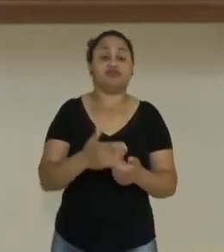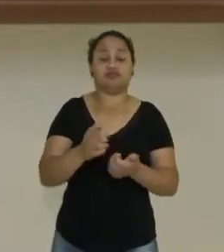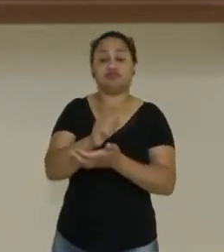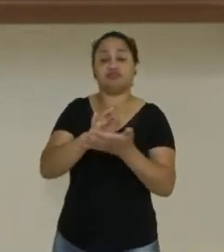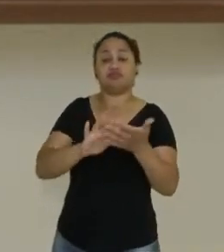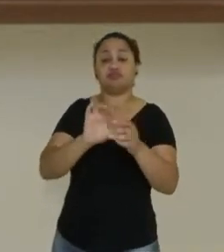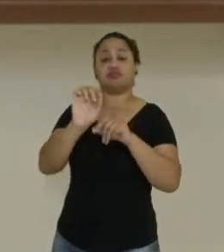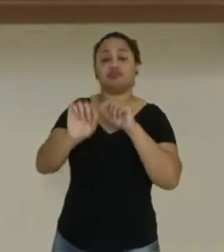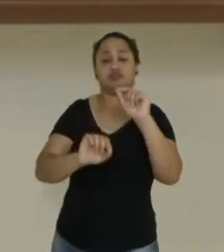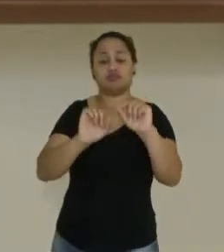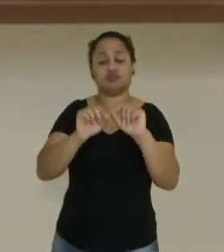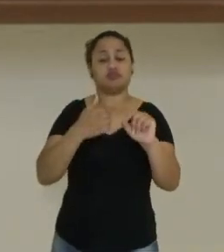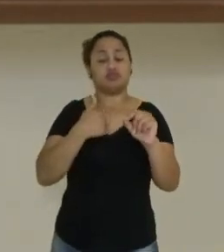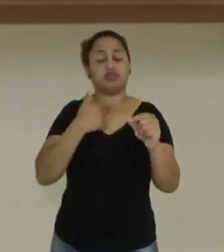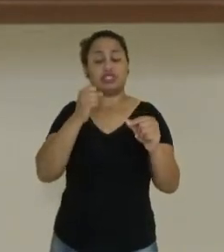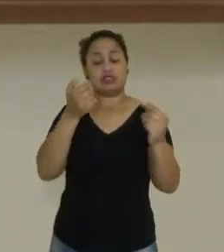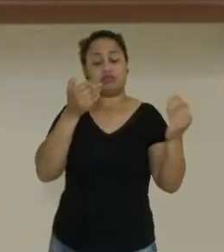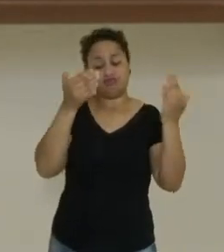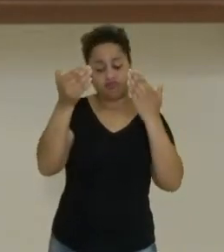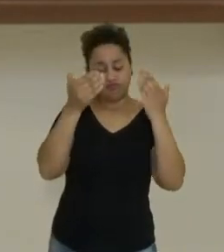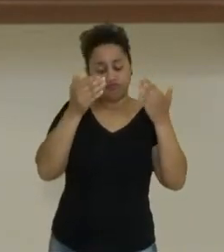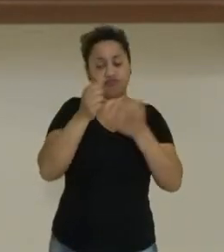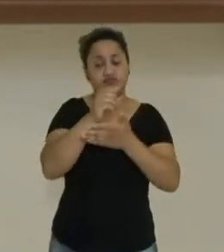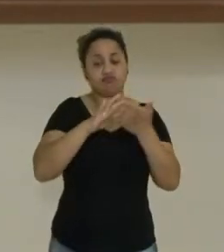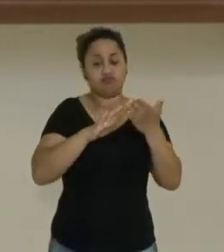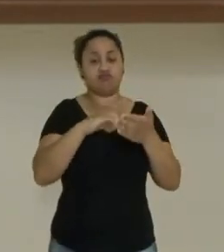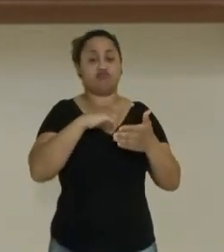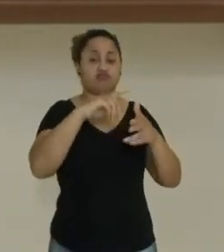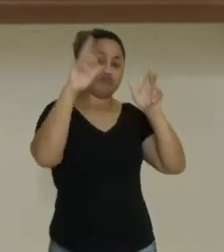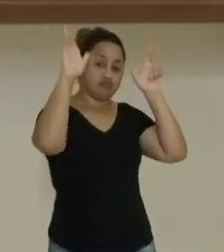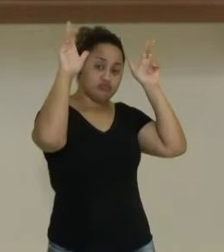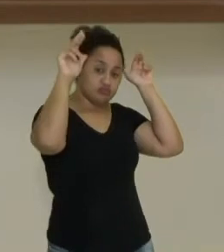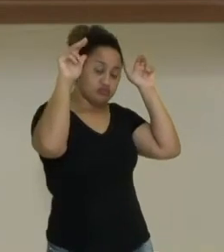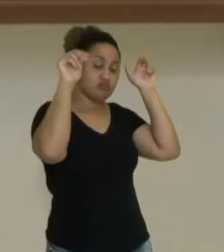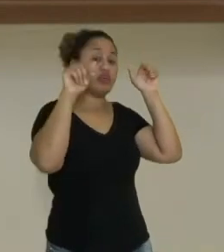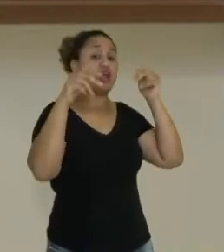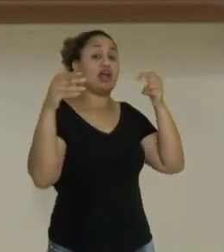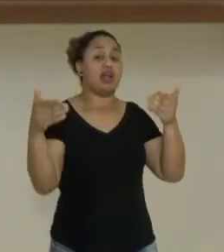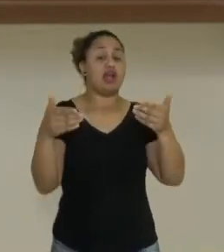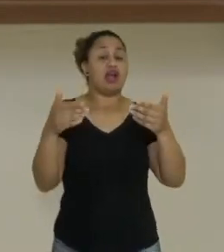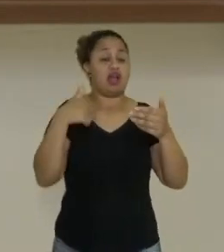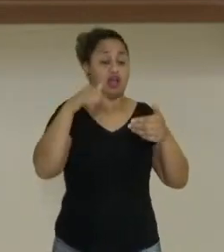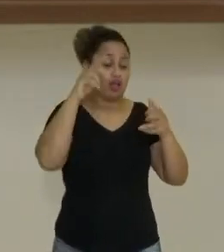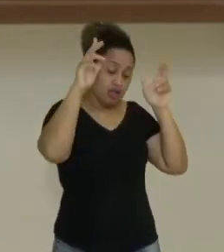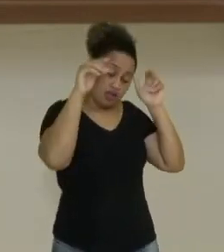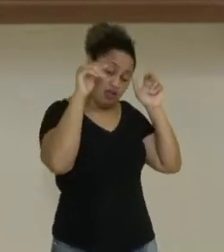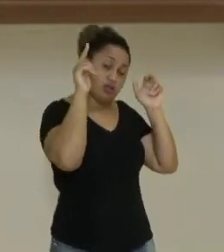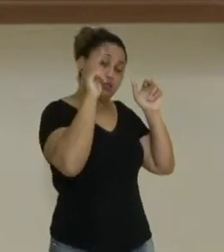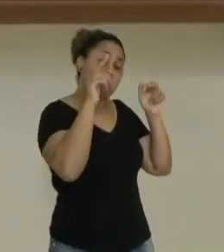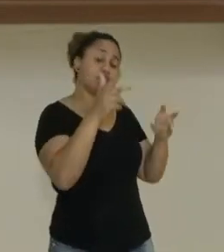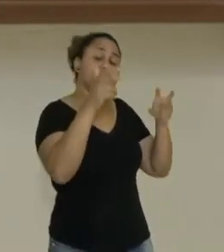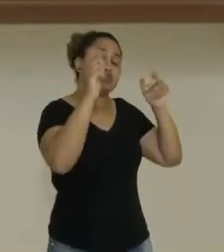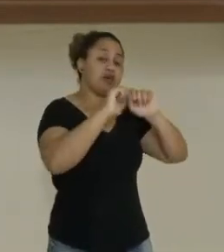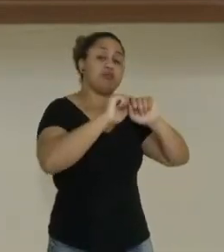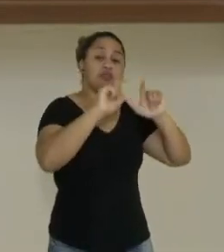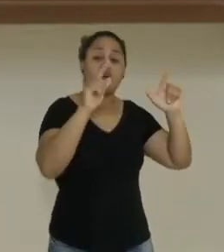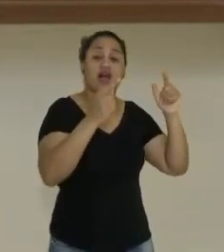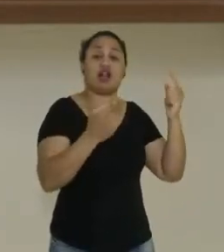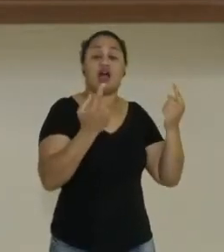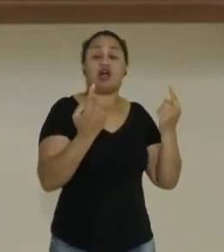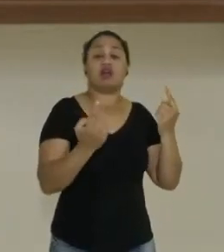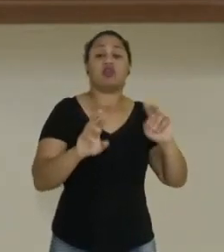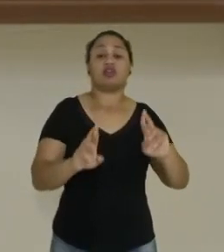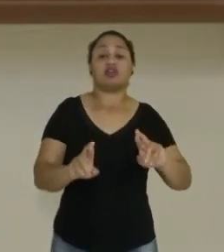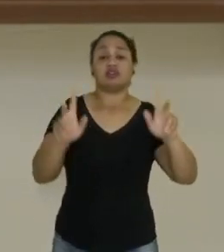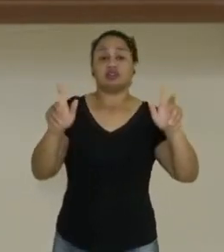exercício, comparado ao exercício do cavalo, a gente consegue ver nitidamente a